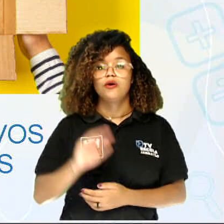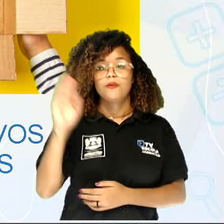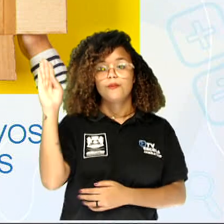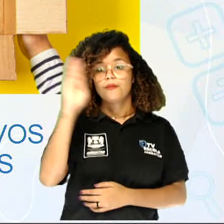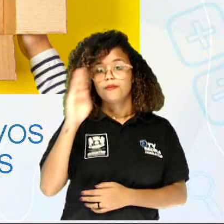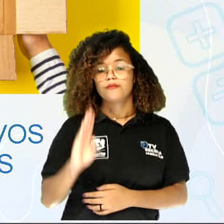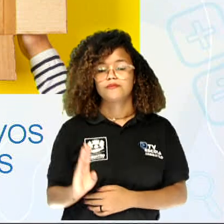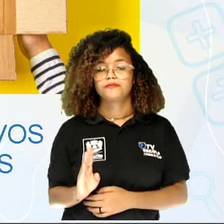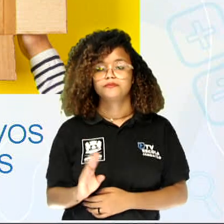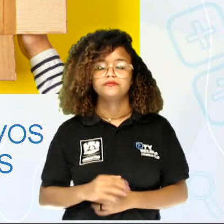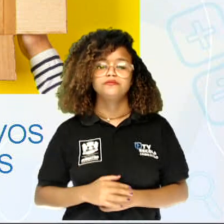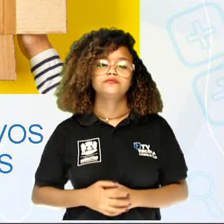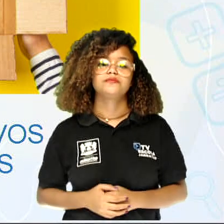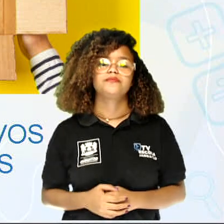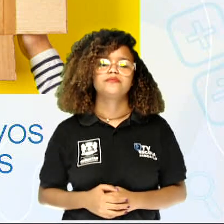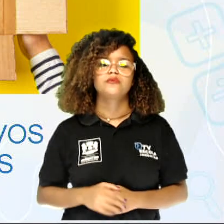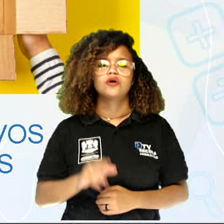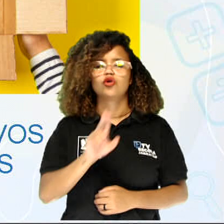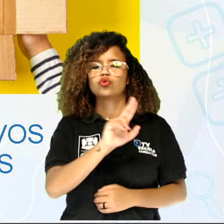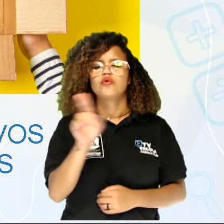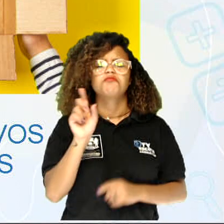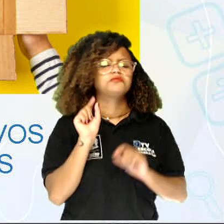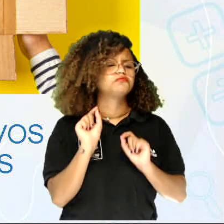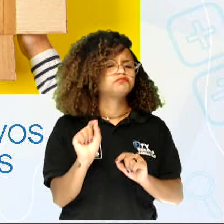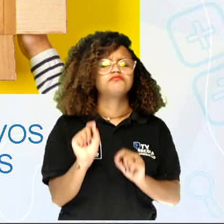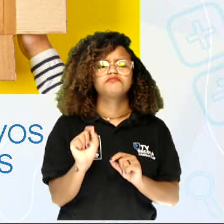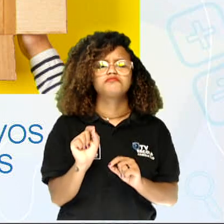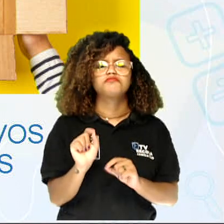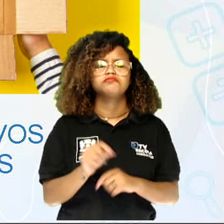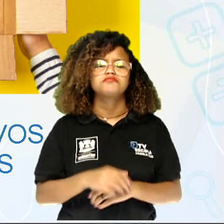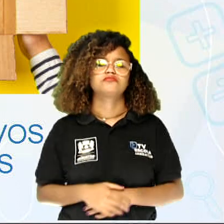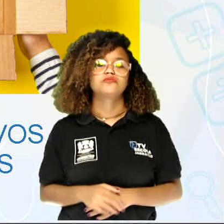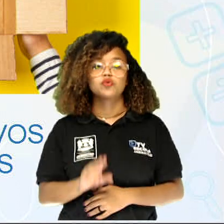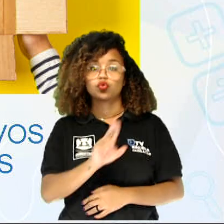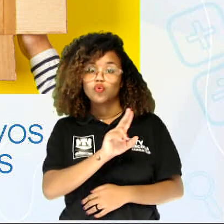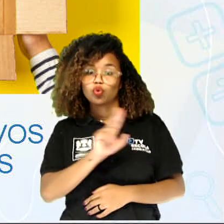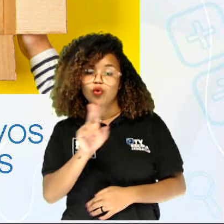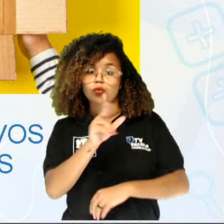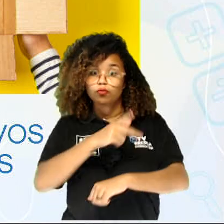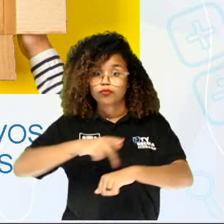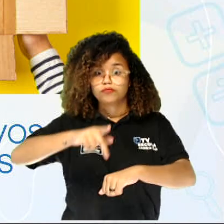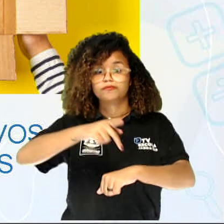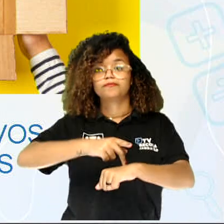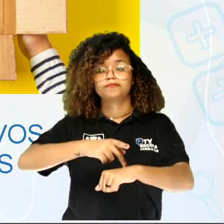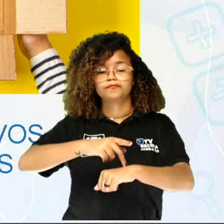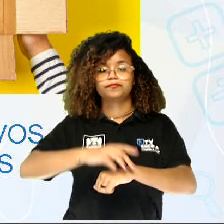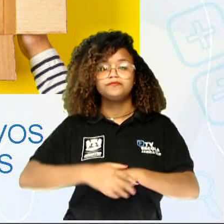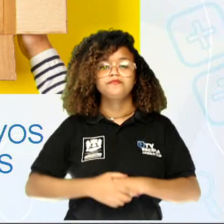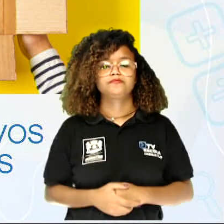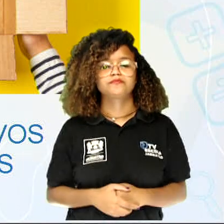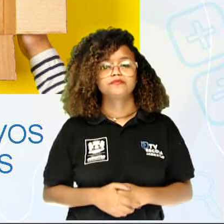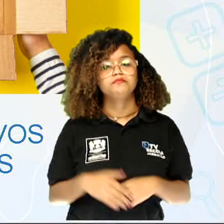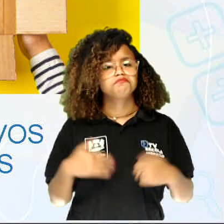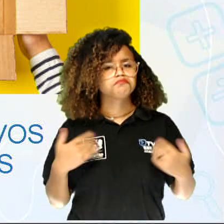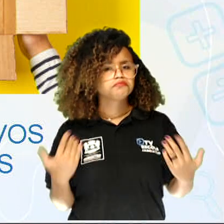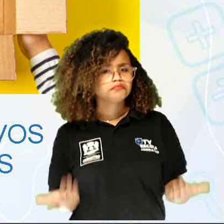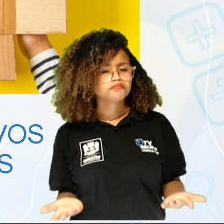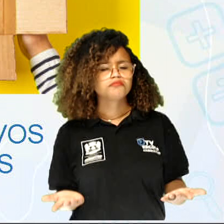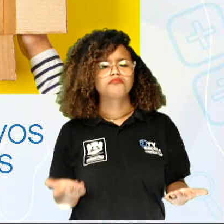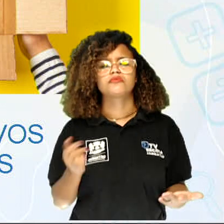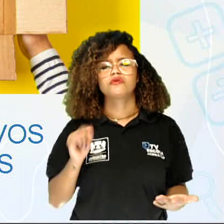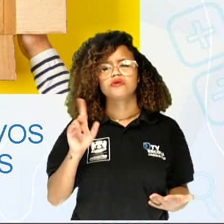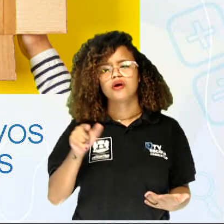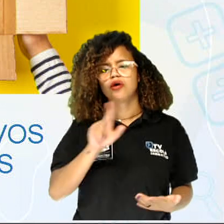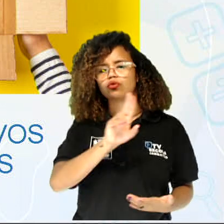Brasil. Brasil é o nome de quê? É o nome do nosso país. Então, se é o nome